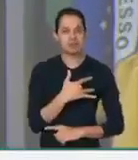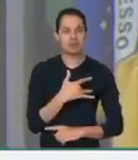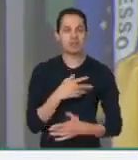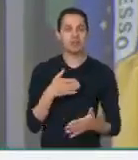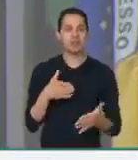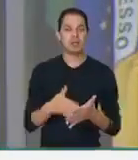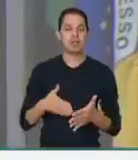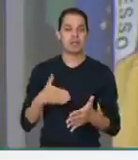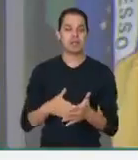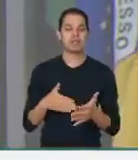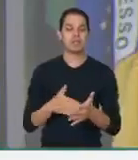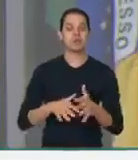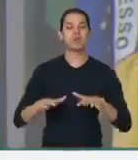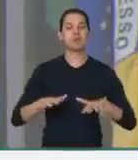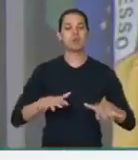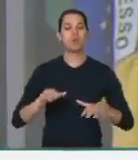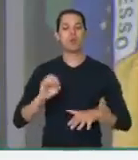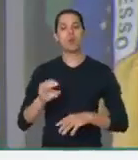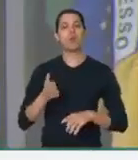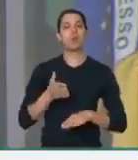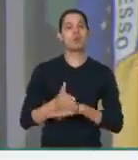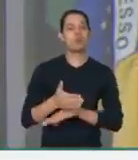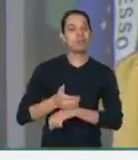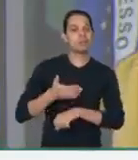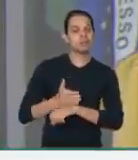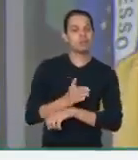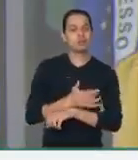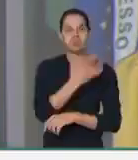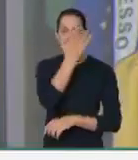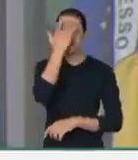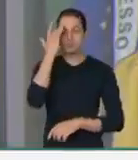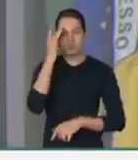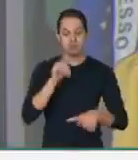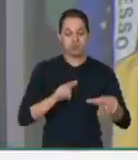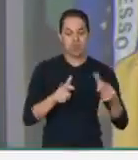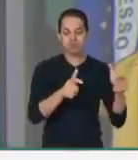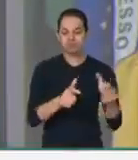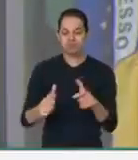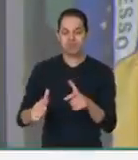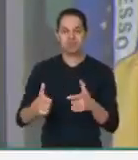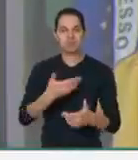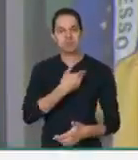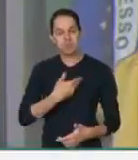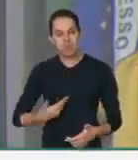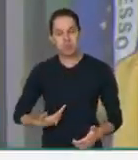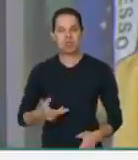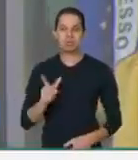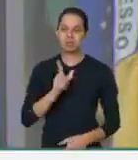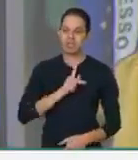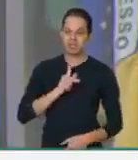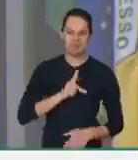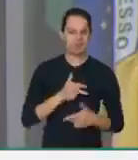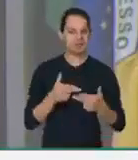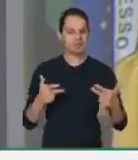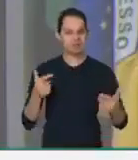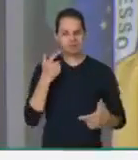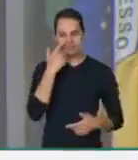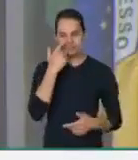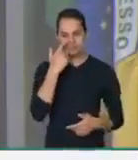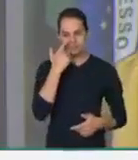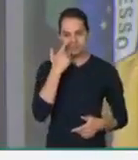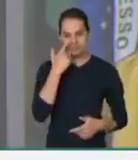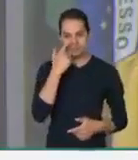restritiva de locomoção ou de acesso de pessoas a serviços ou locais públicos ou privados esse